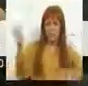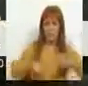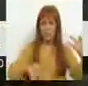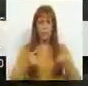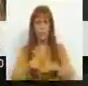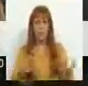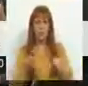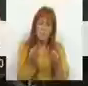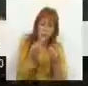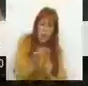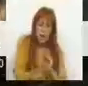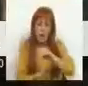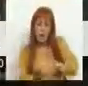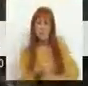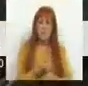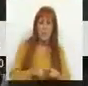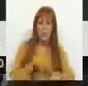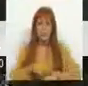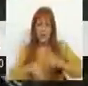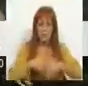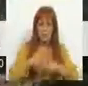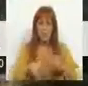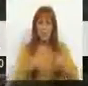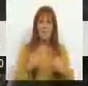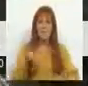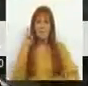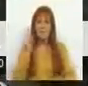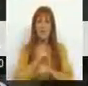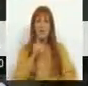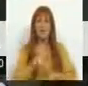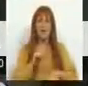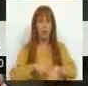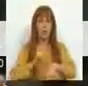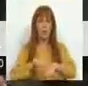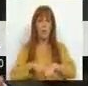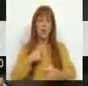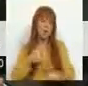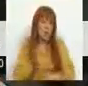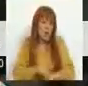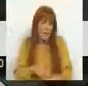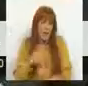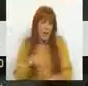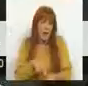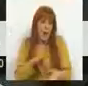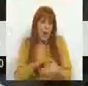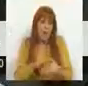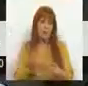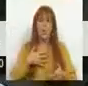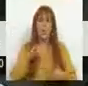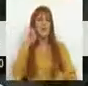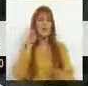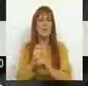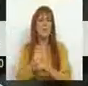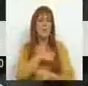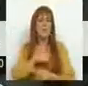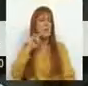e tenham vindo a ser moldados à medida que o tempo passa, mas um dos principais era o tempo. Nós somos sensíveis a esse argumento. Nós não queremos uma